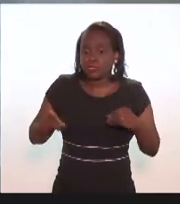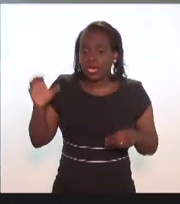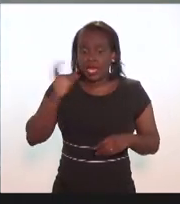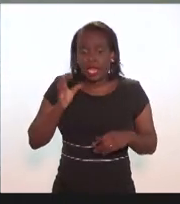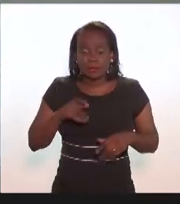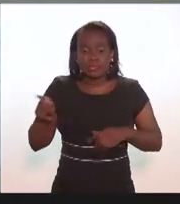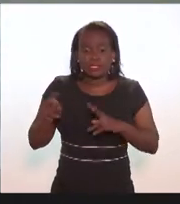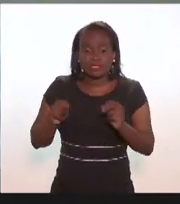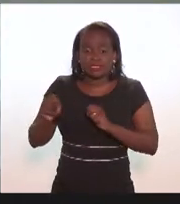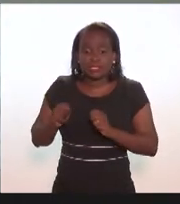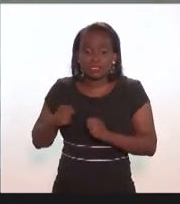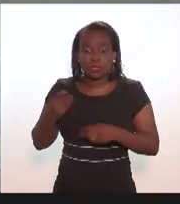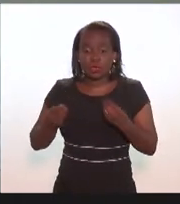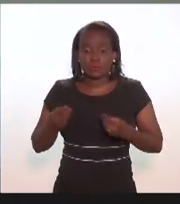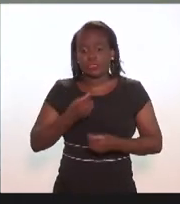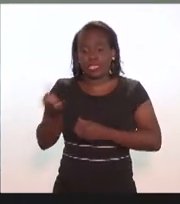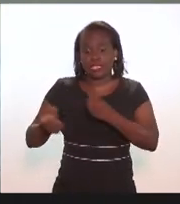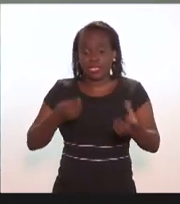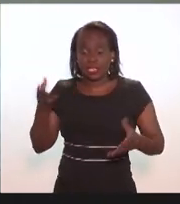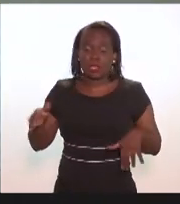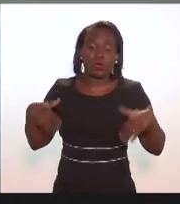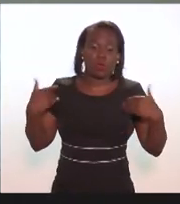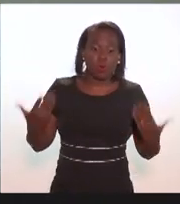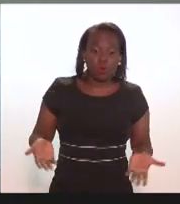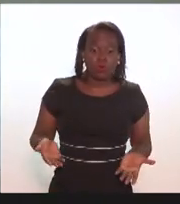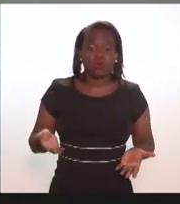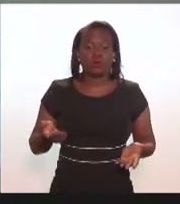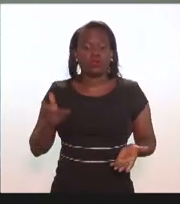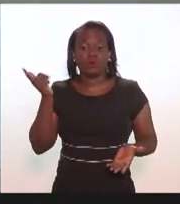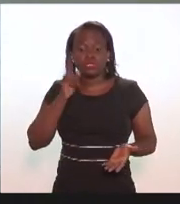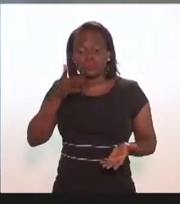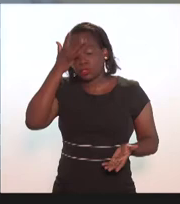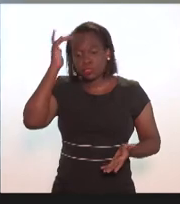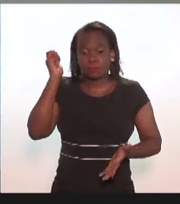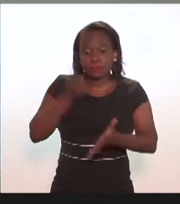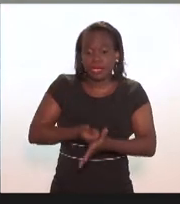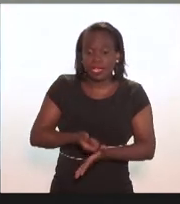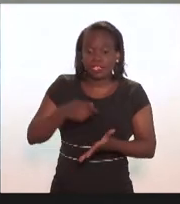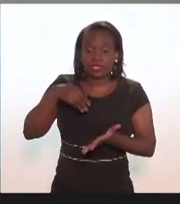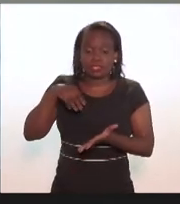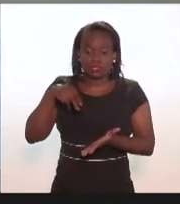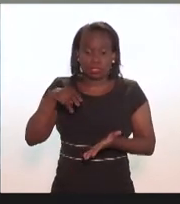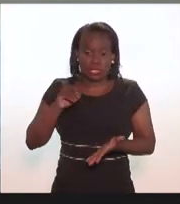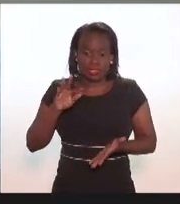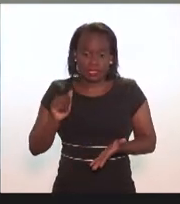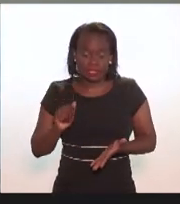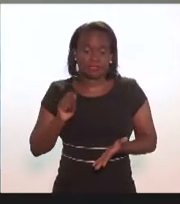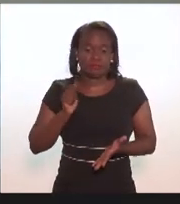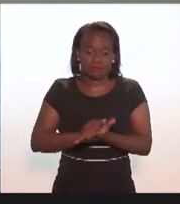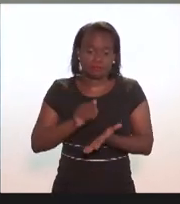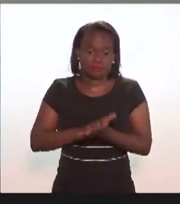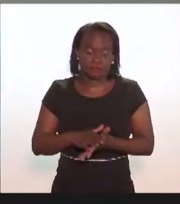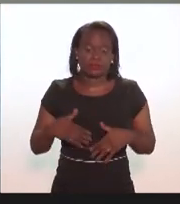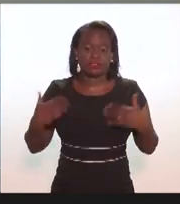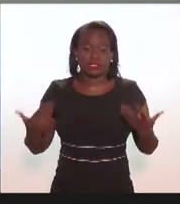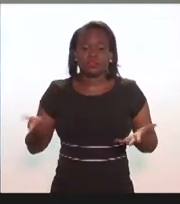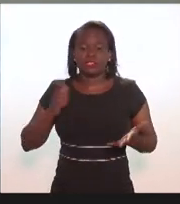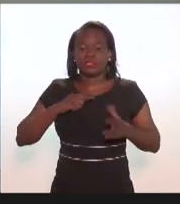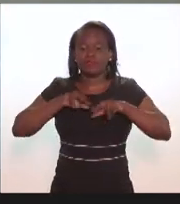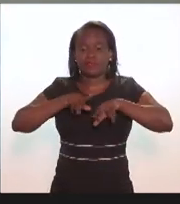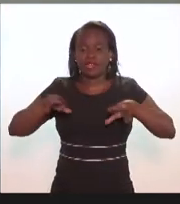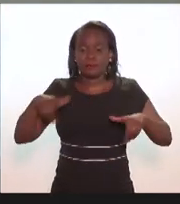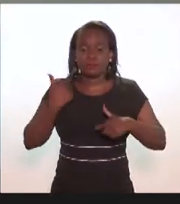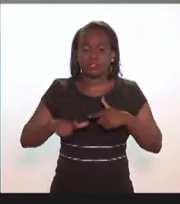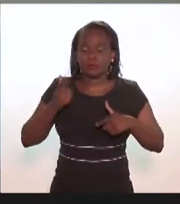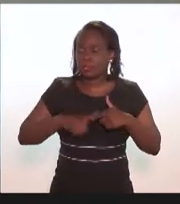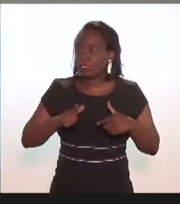esse material, seja para uma doação ou até que o contribuinte pagasse a nota fiscal devida. E assim a gente tem vários outros